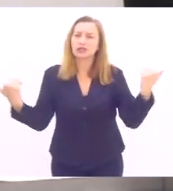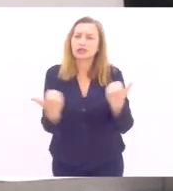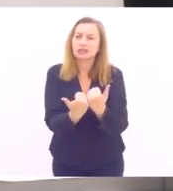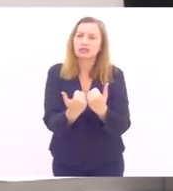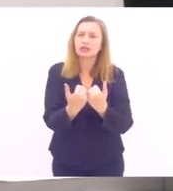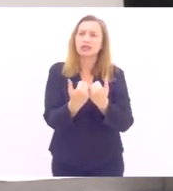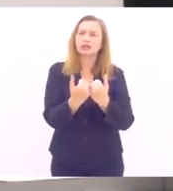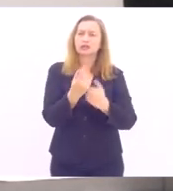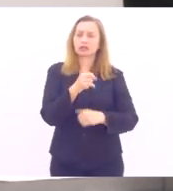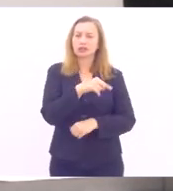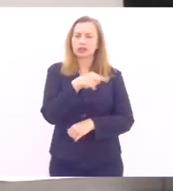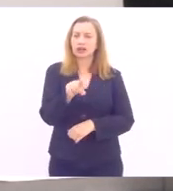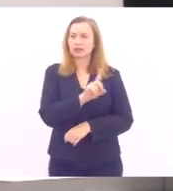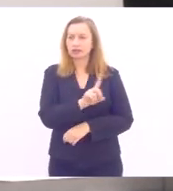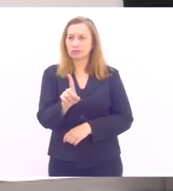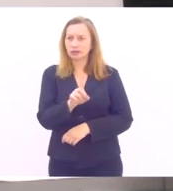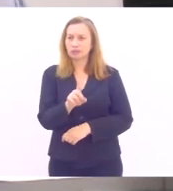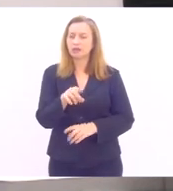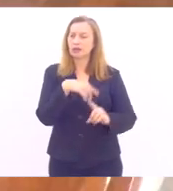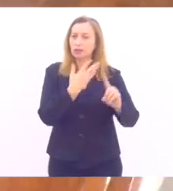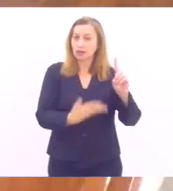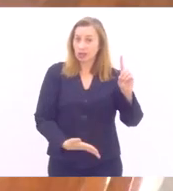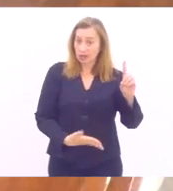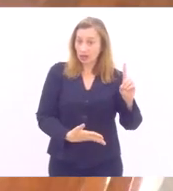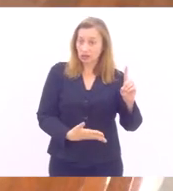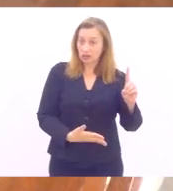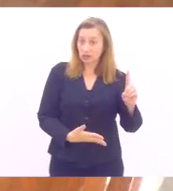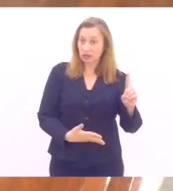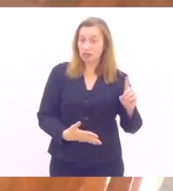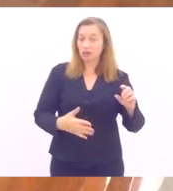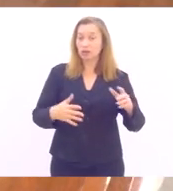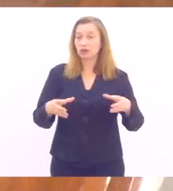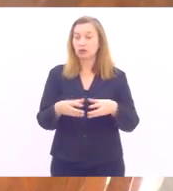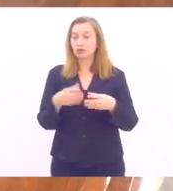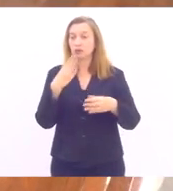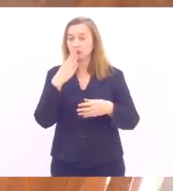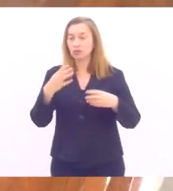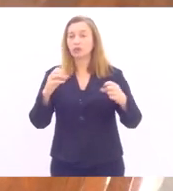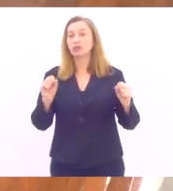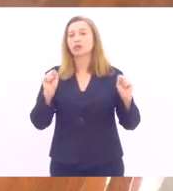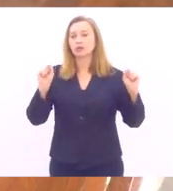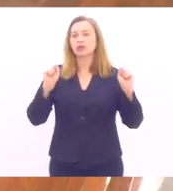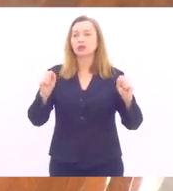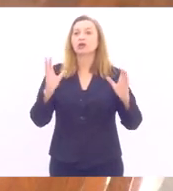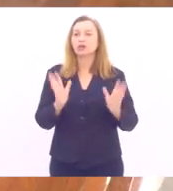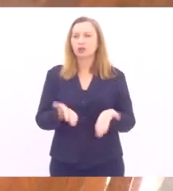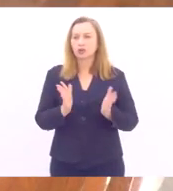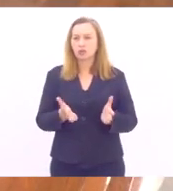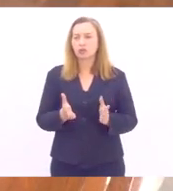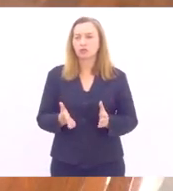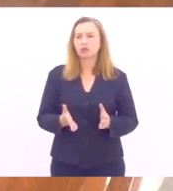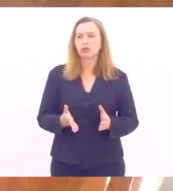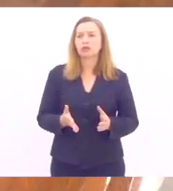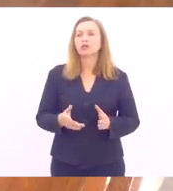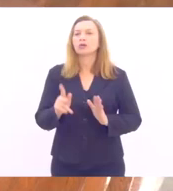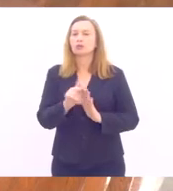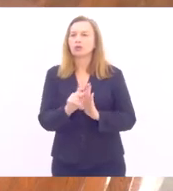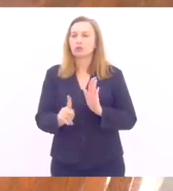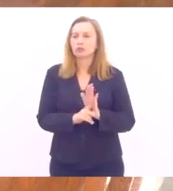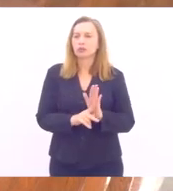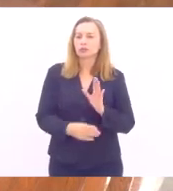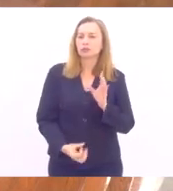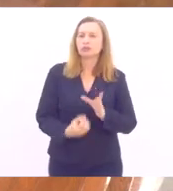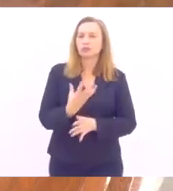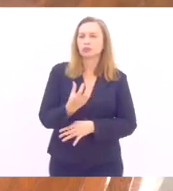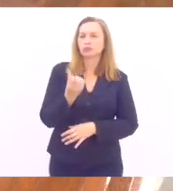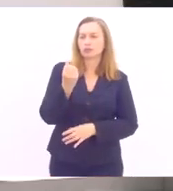ano atrás foi a homenagem a essas torcidas. E hoje a gente está discutindo um projeto que surgiu numa audiência pública há mais de 6